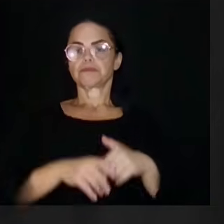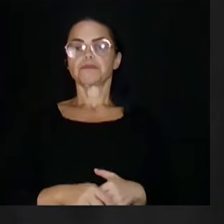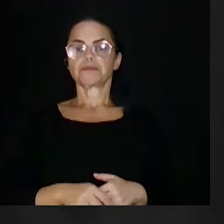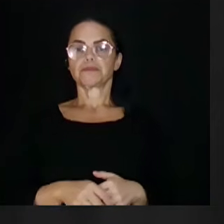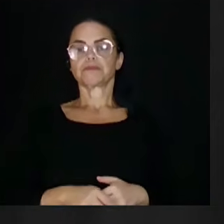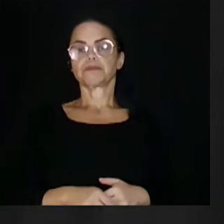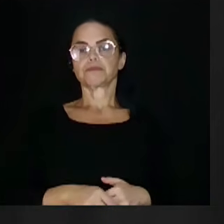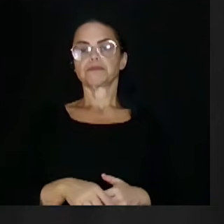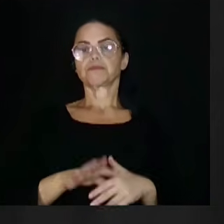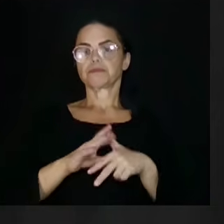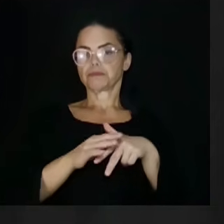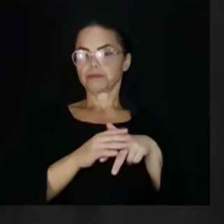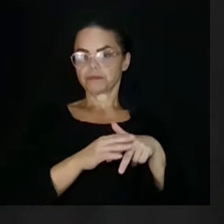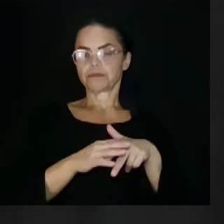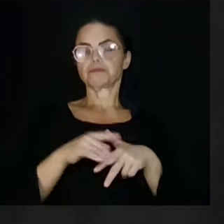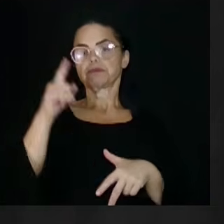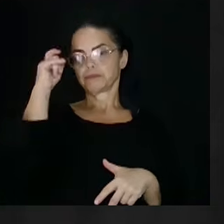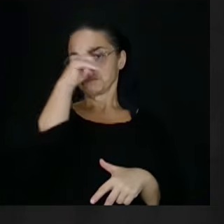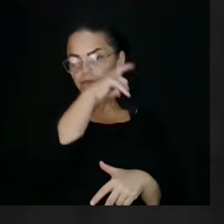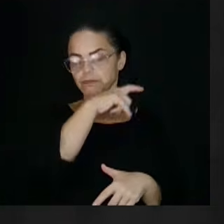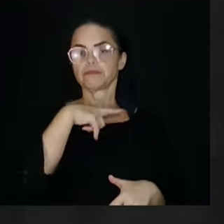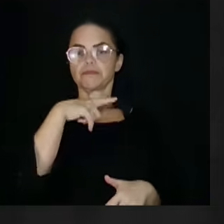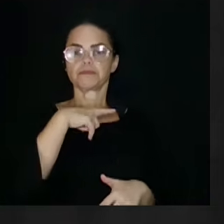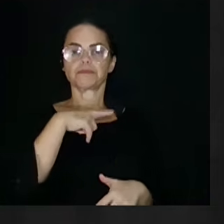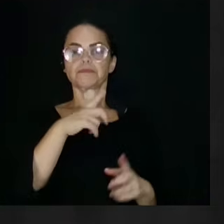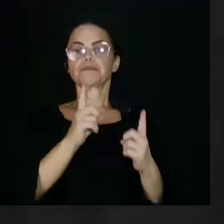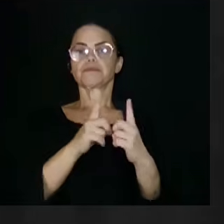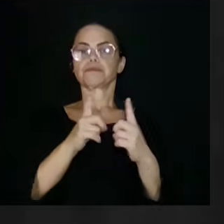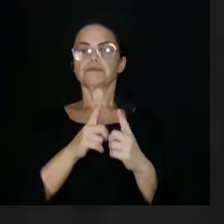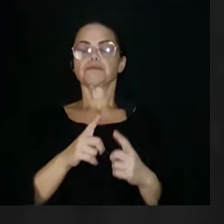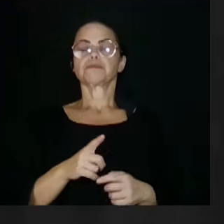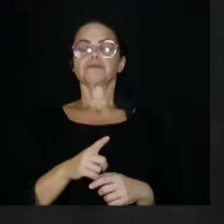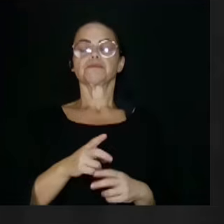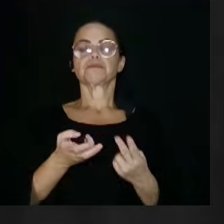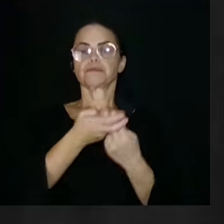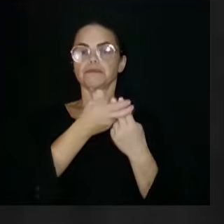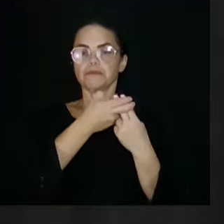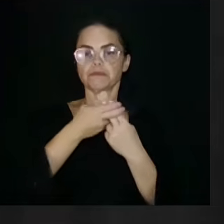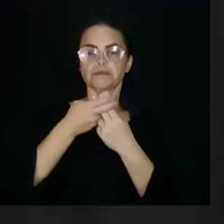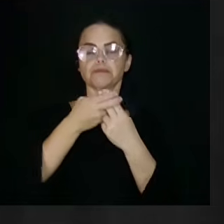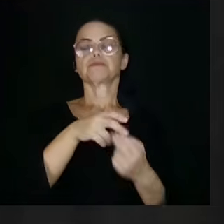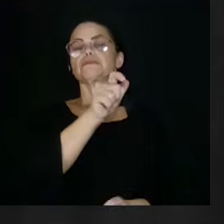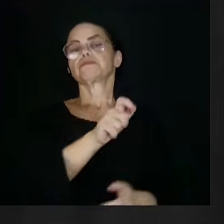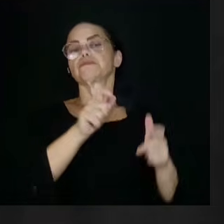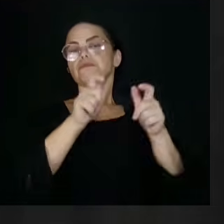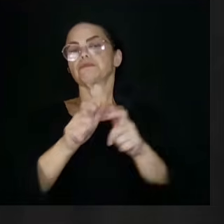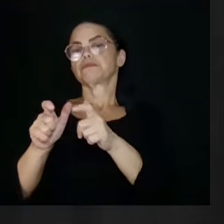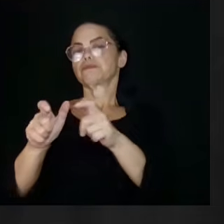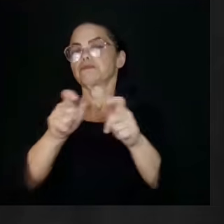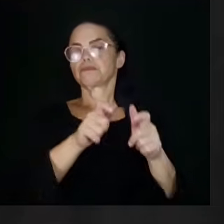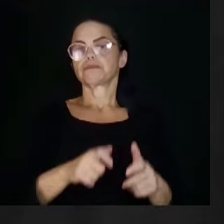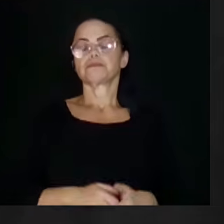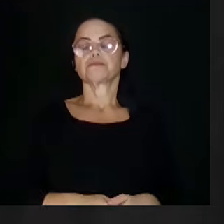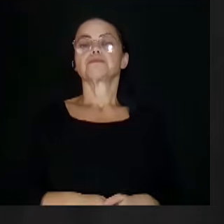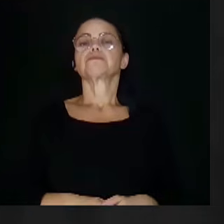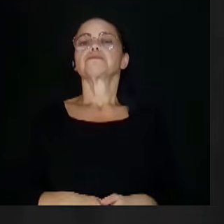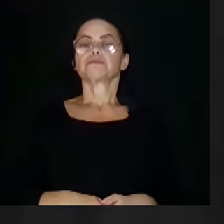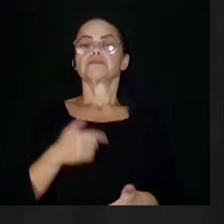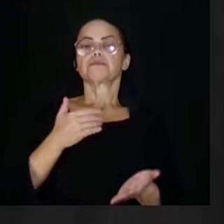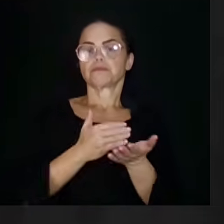da dificuldade que é o atendimento do SUS, e isso é em todos os lugares, né? Só que a gente começou a